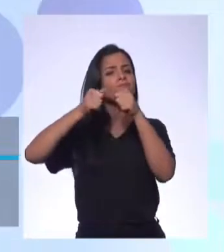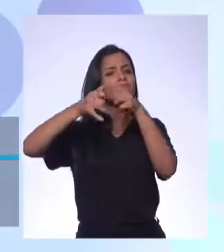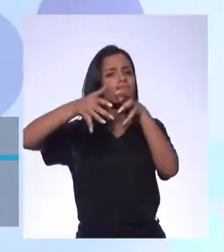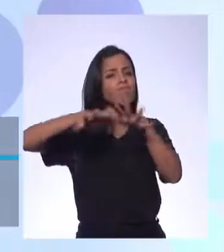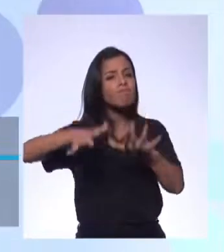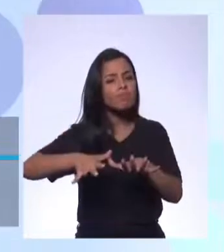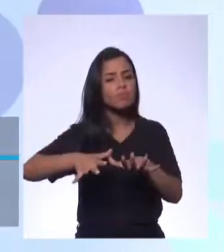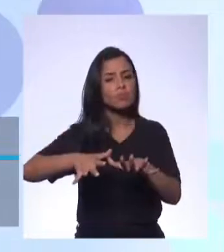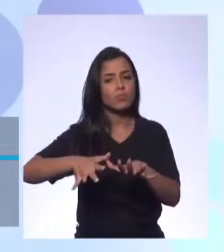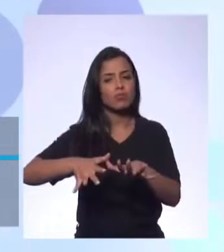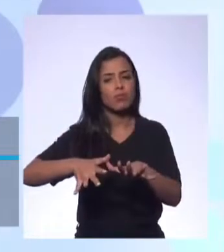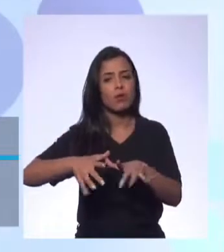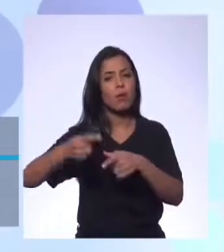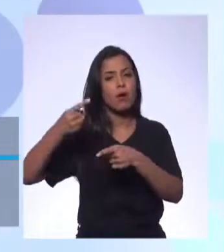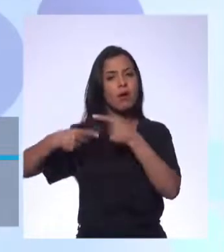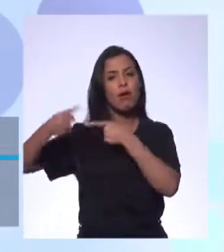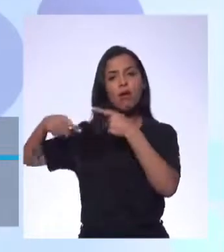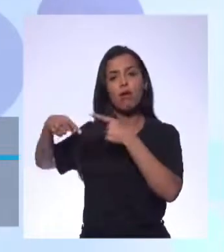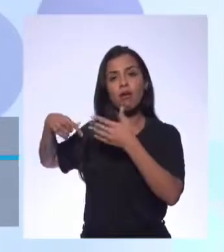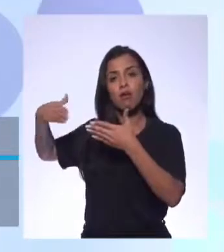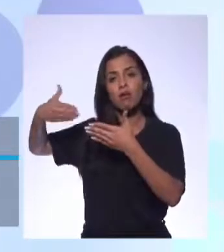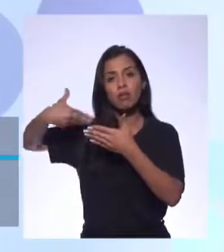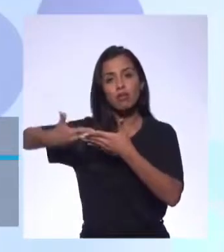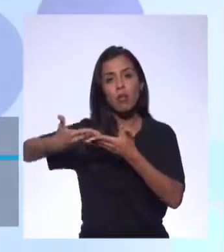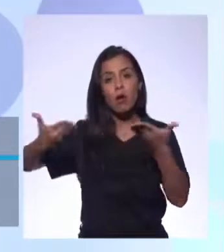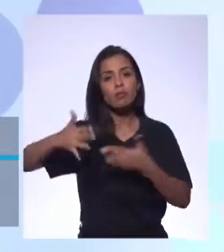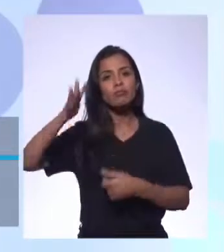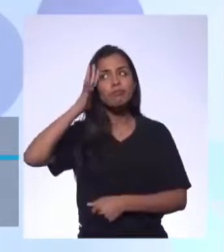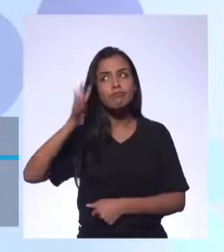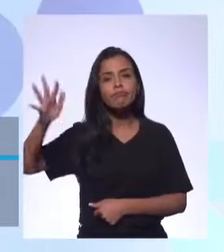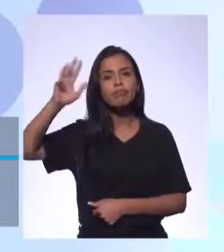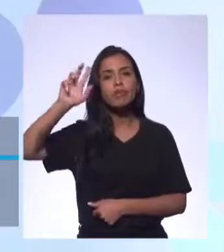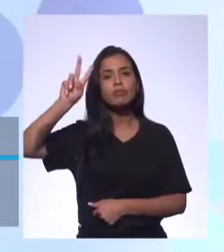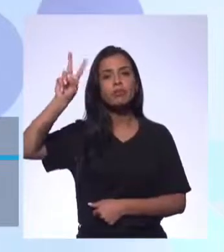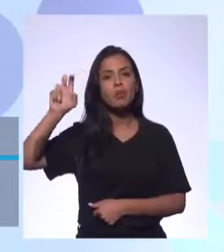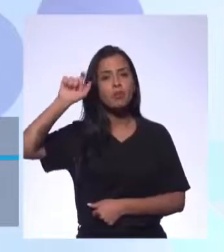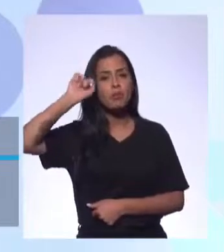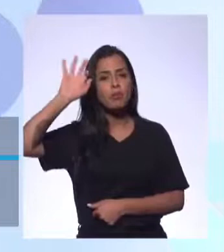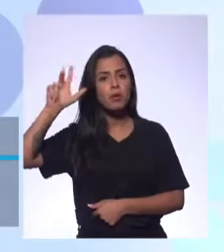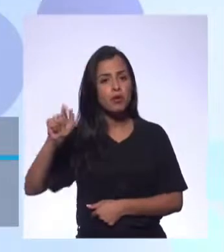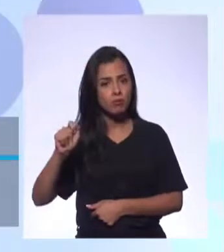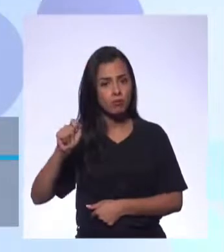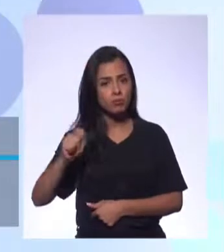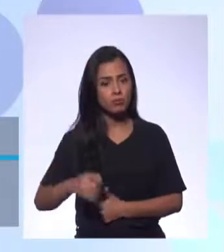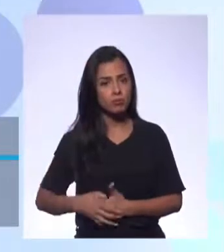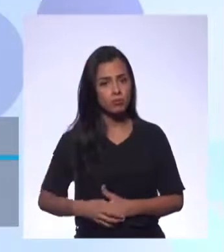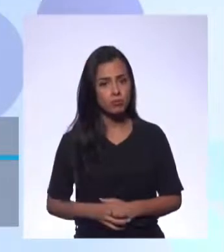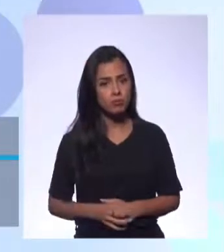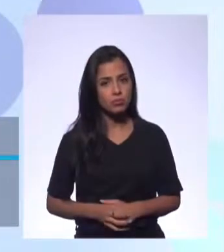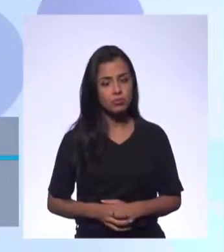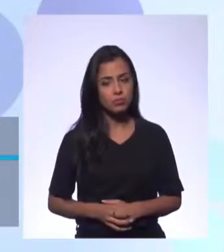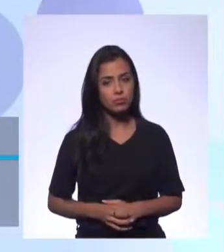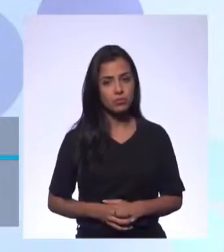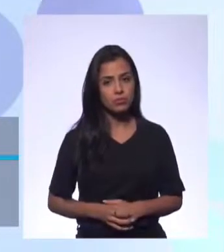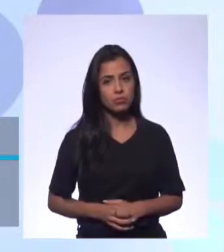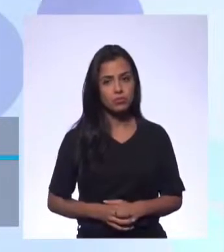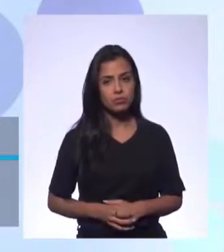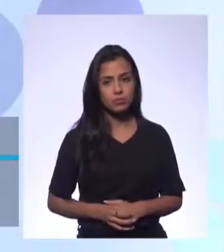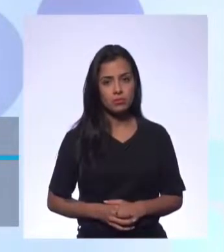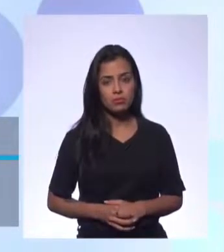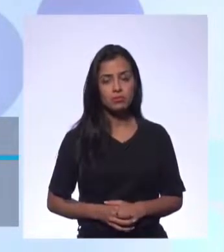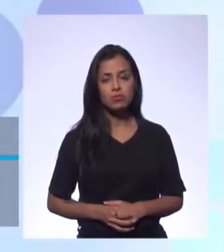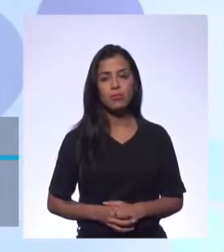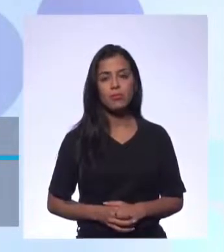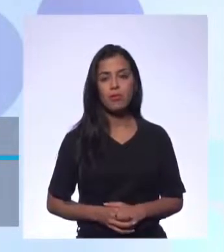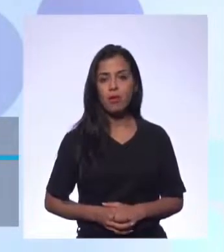visões, essas heranças que permeiam o nosso imaginário sobre o continente. Para a gente reforçar um pouquinho essa devolutiva dessa interação